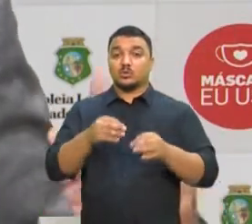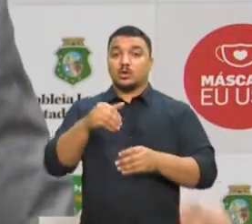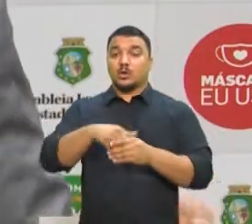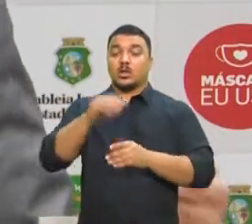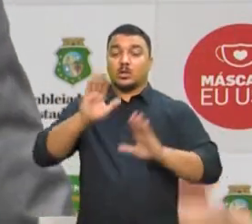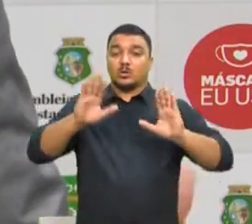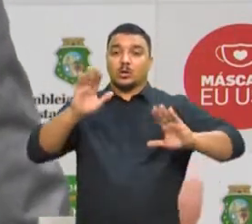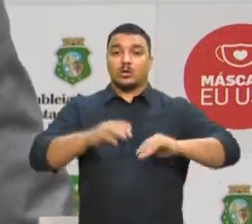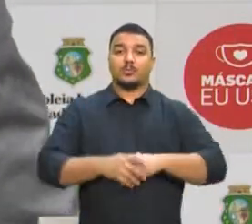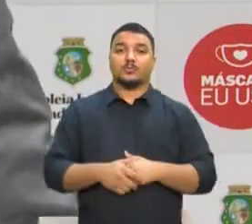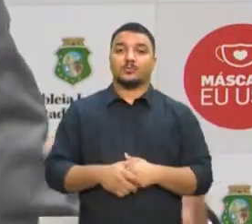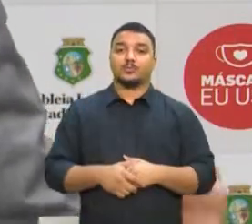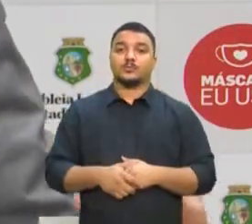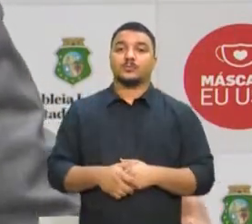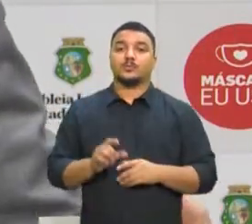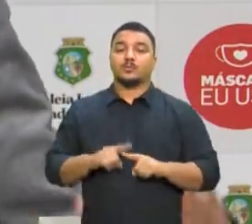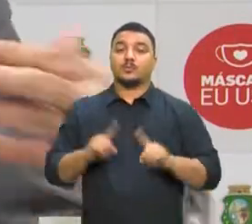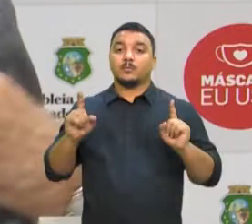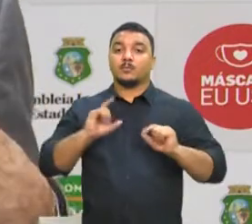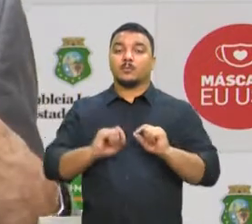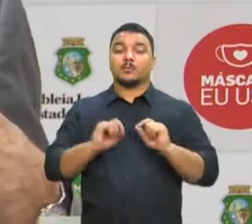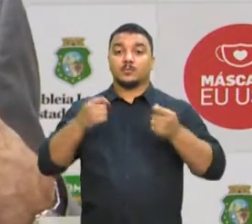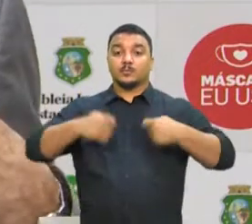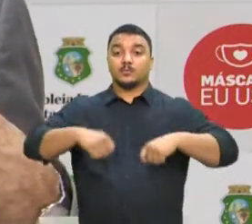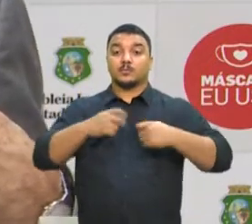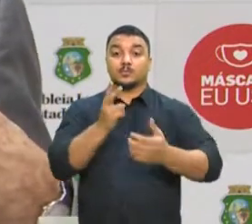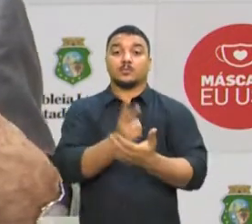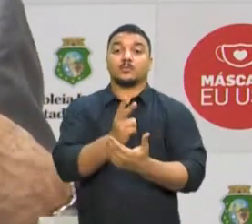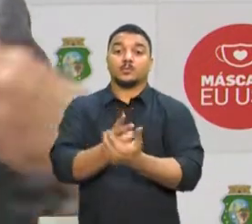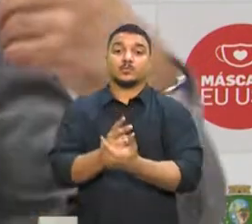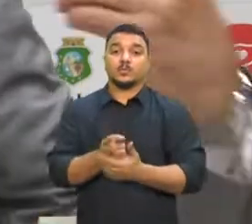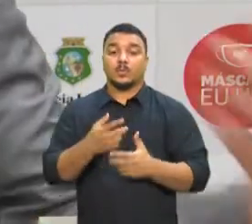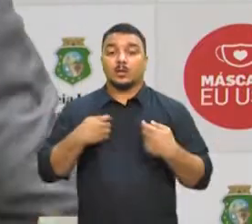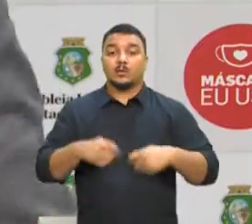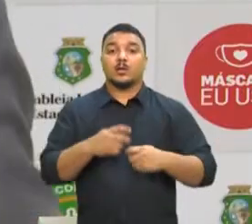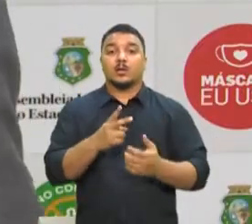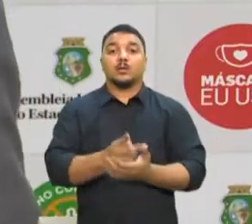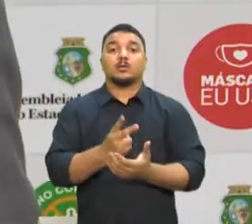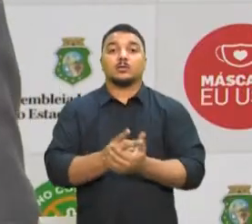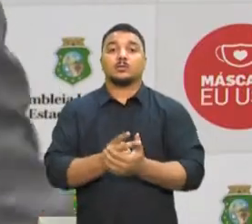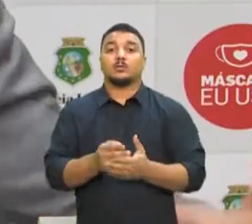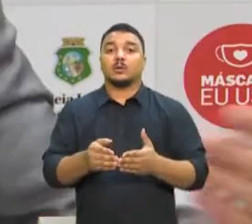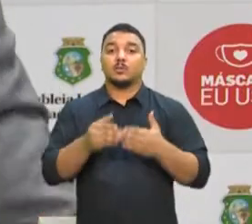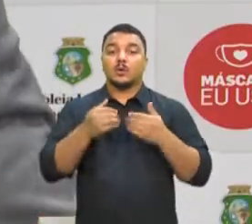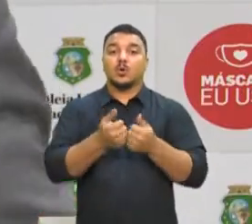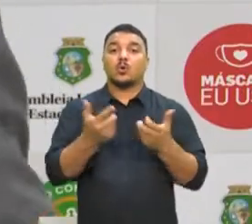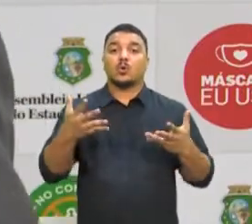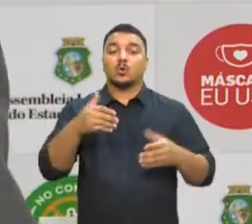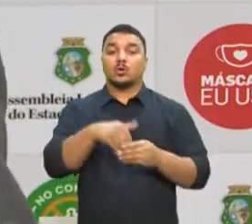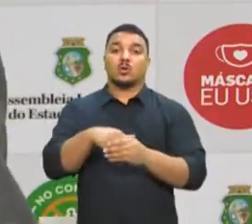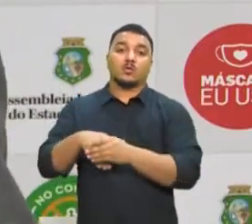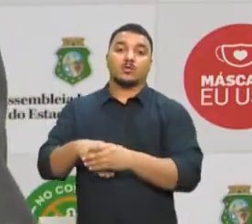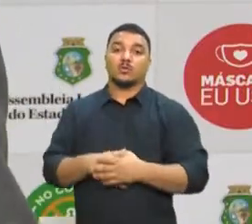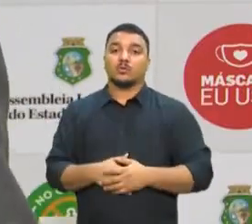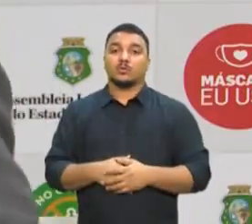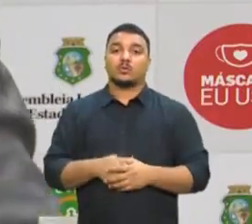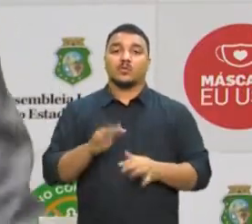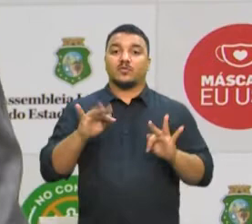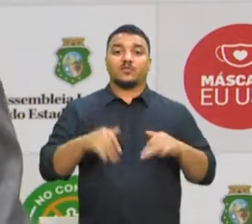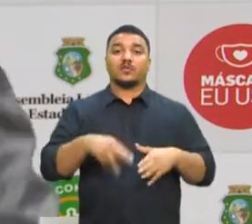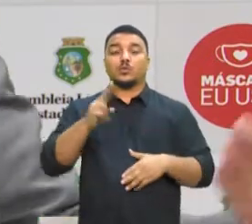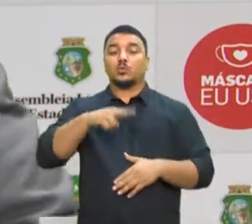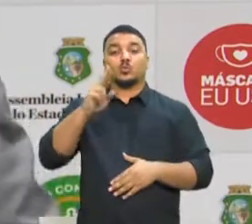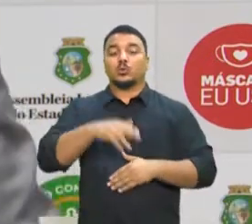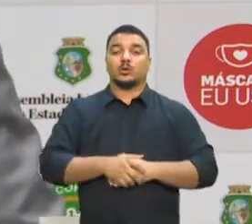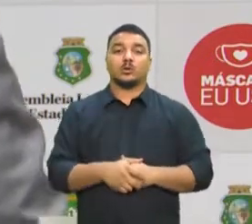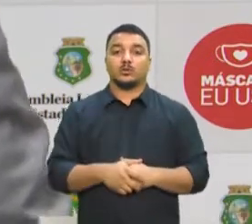cria toda vez a necessidade que alguém queira ter de pedir recontagem de votos. Então é uma eleição que não vai ter fim. E é